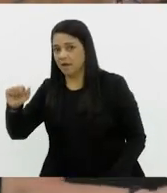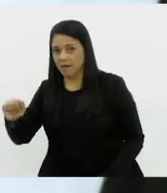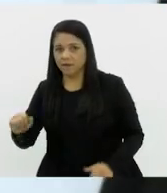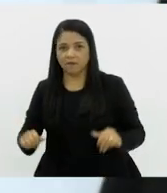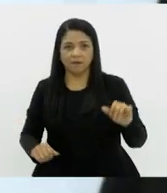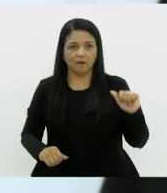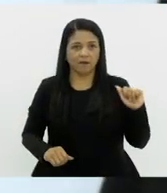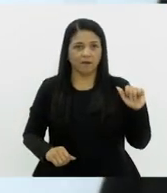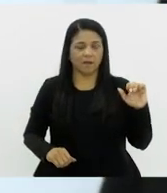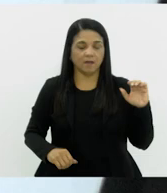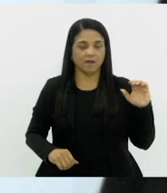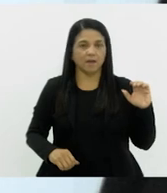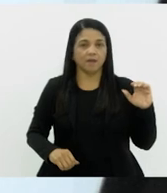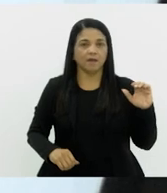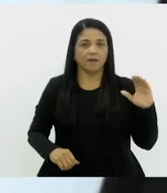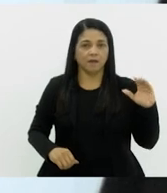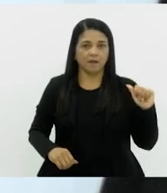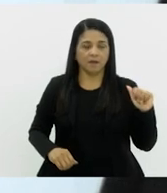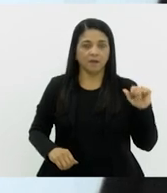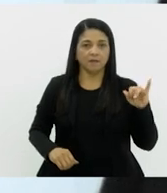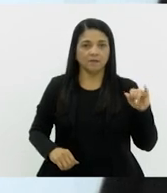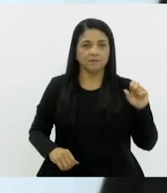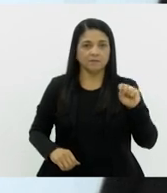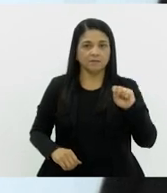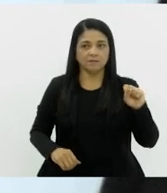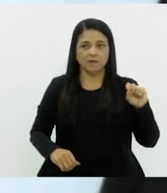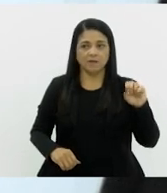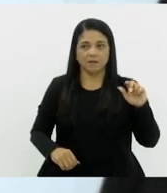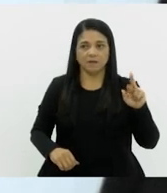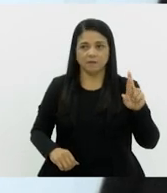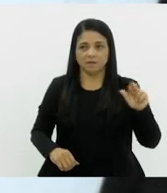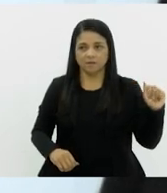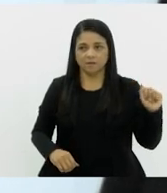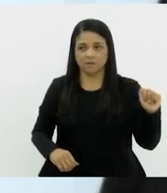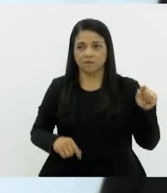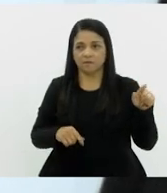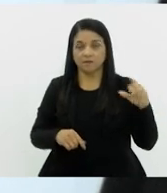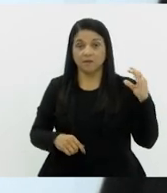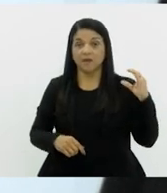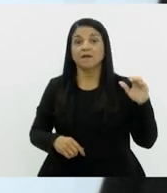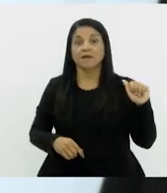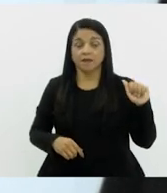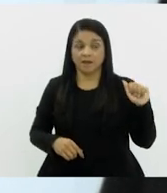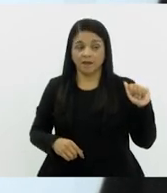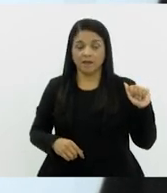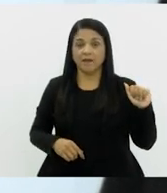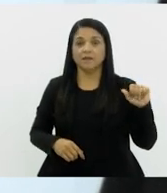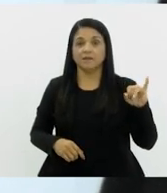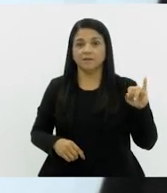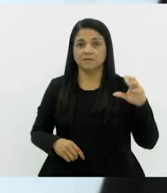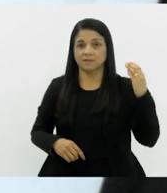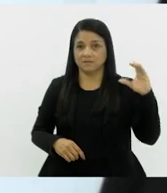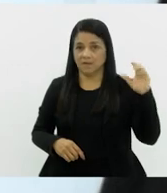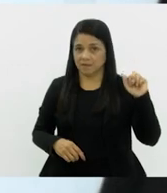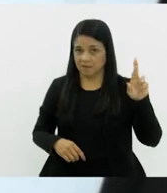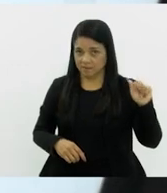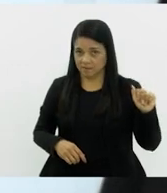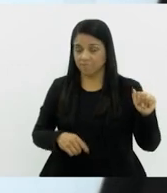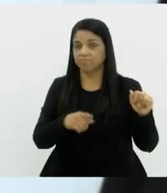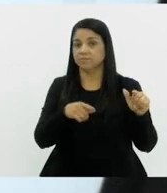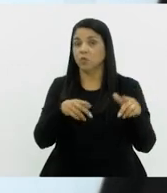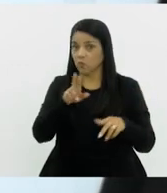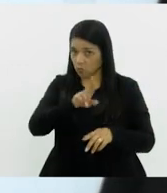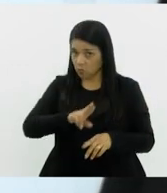aqui. Então, a gente tem Alá e Caiçara, são essas duas posições que a gente usa obrigatoriamente, deve